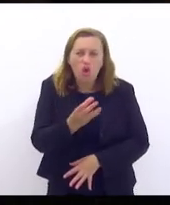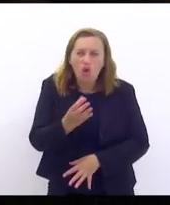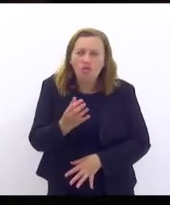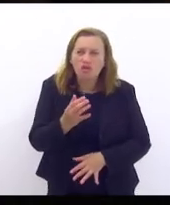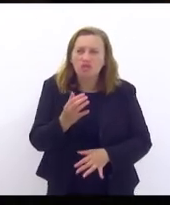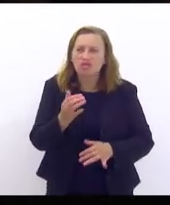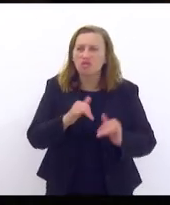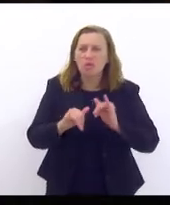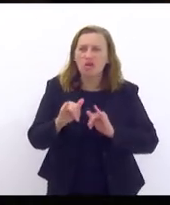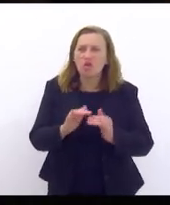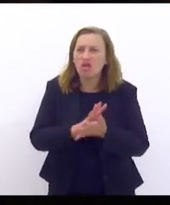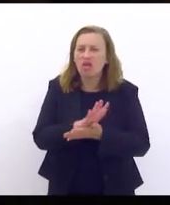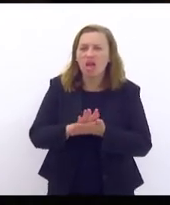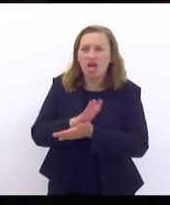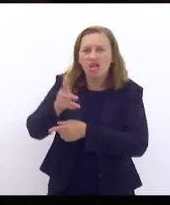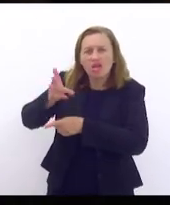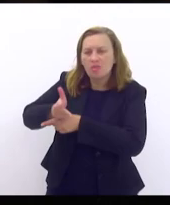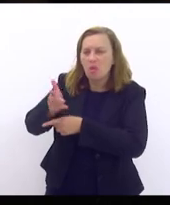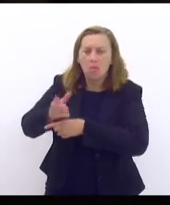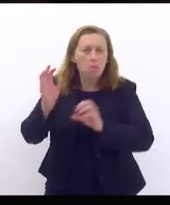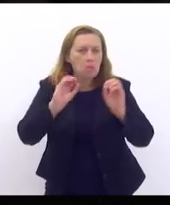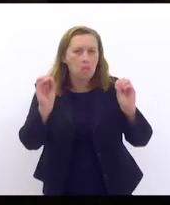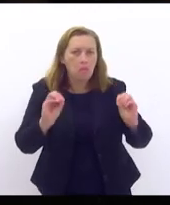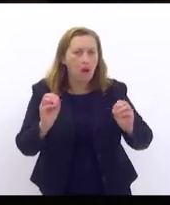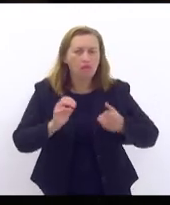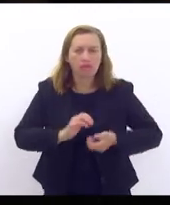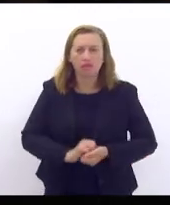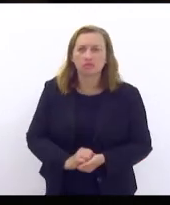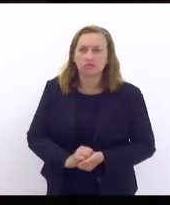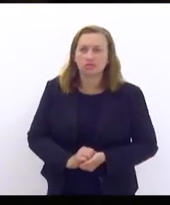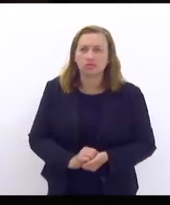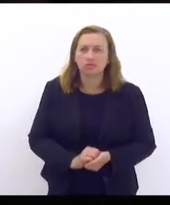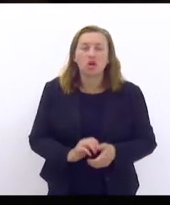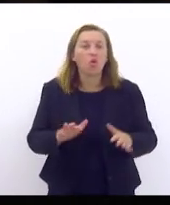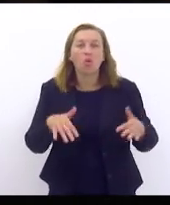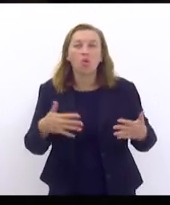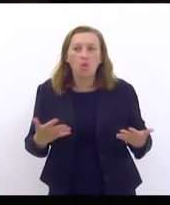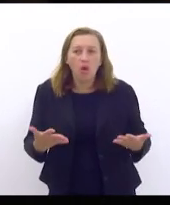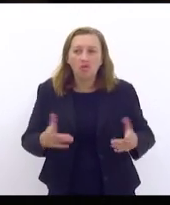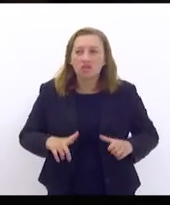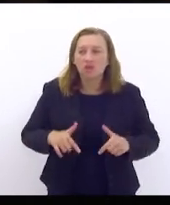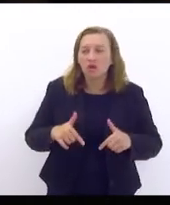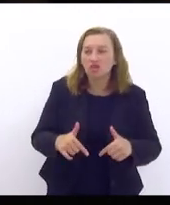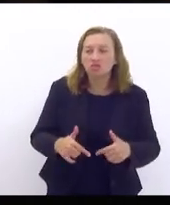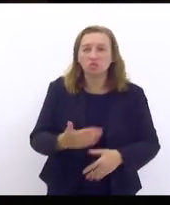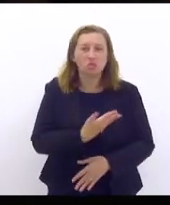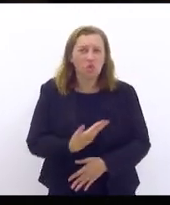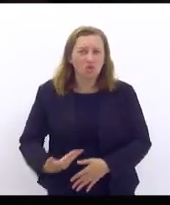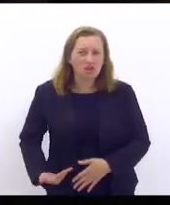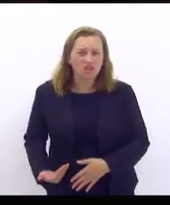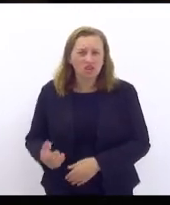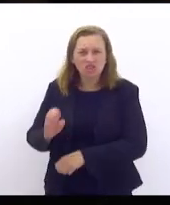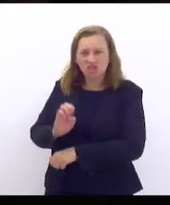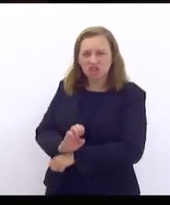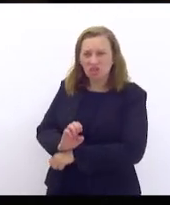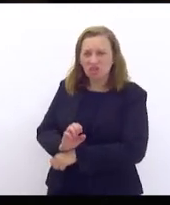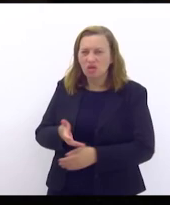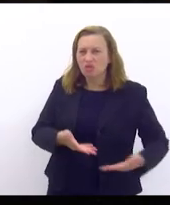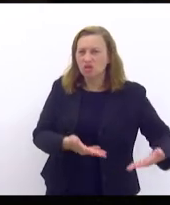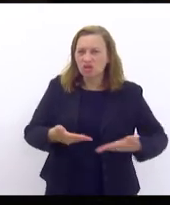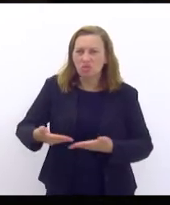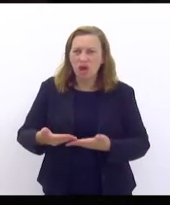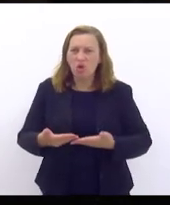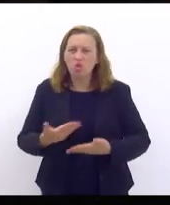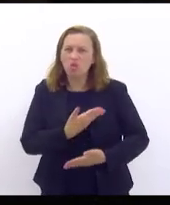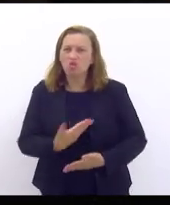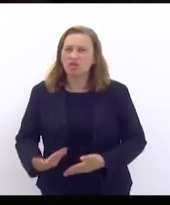imagens. Não tem novidade nenhuma. Não, qual vai ser a atuação do governo estadual, que foi chamar o governo